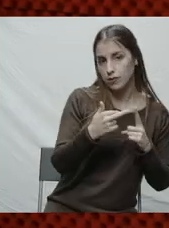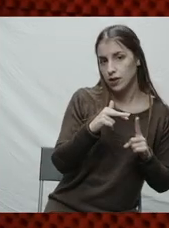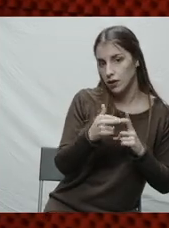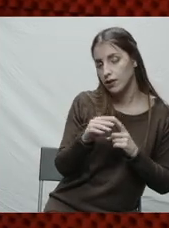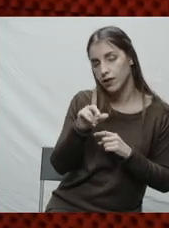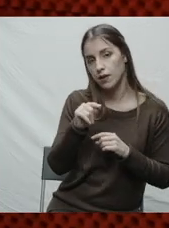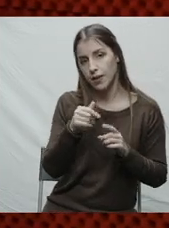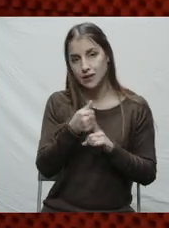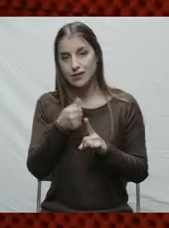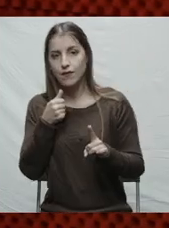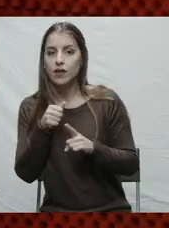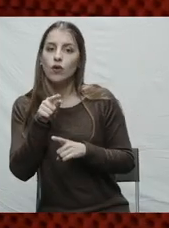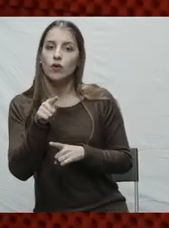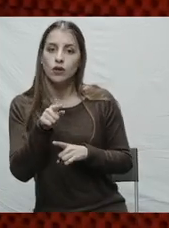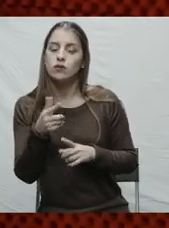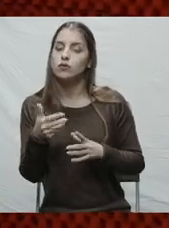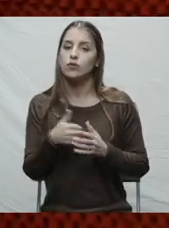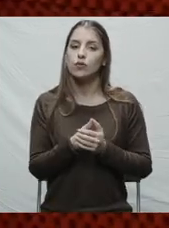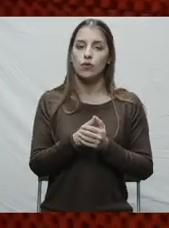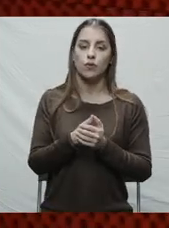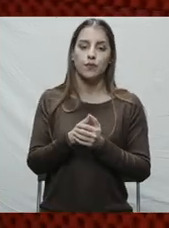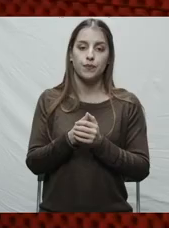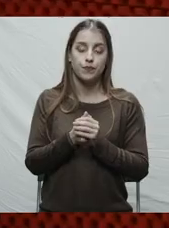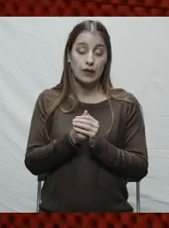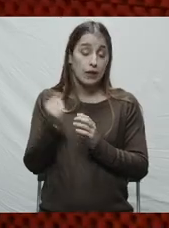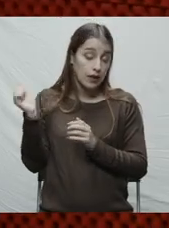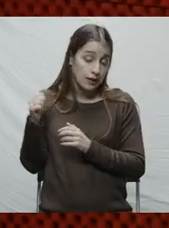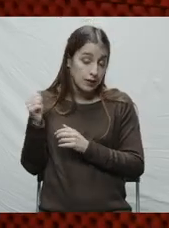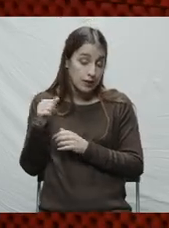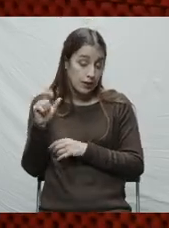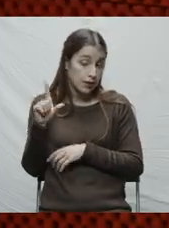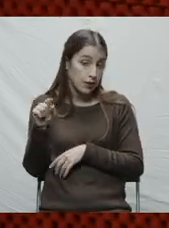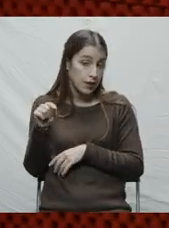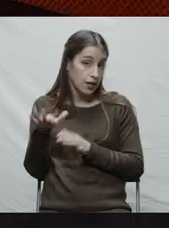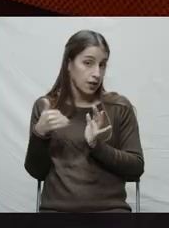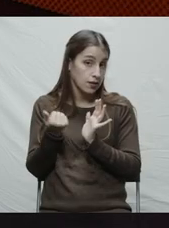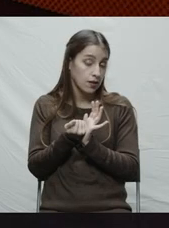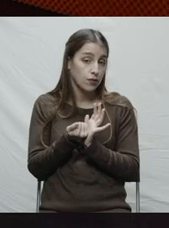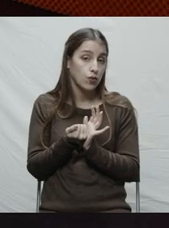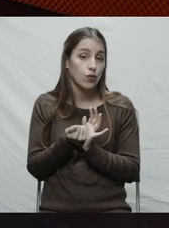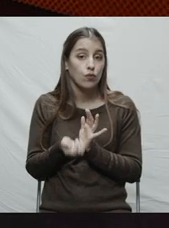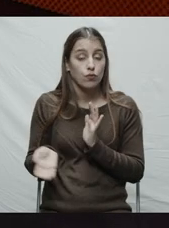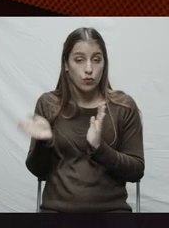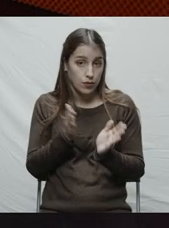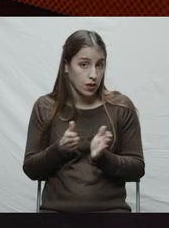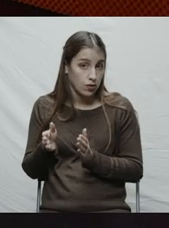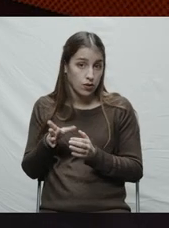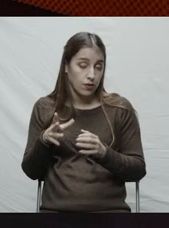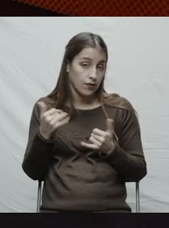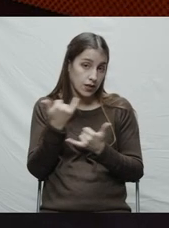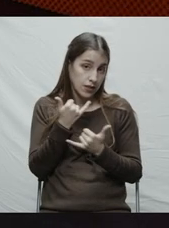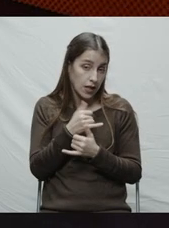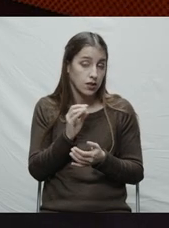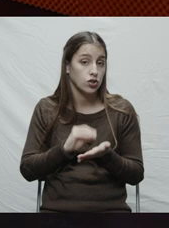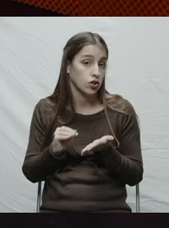seja, também desafiam Sim, esse para eles mundo é sempre qualquer mais coisa. hermético. Sim, também é sempre um momento, digamos, de felicidade poderem escrever